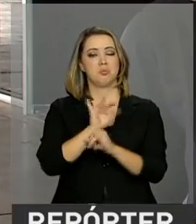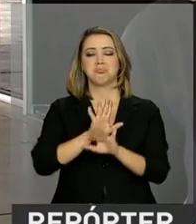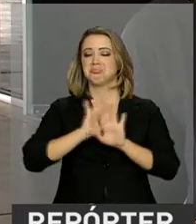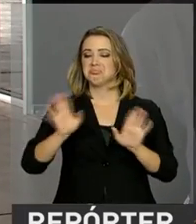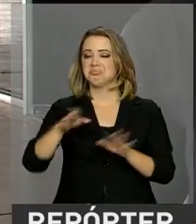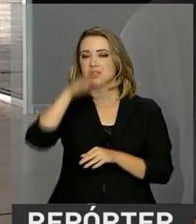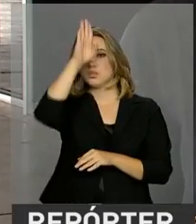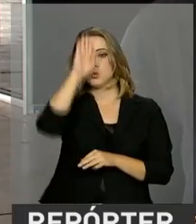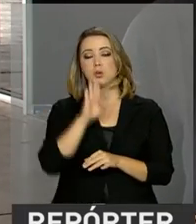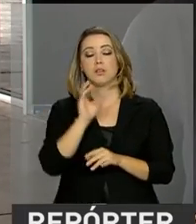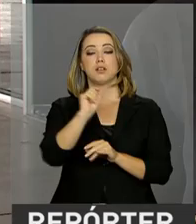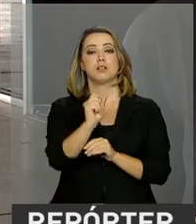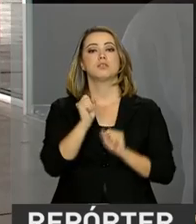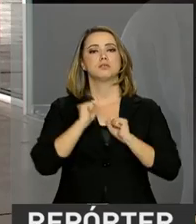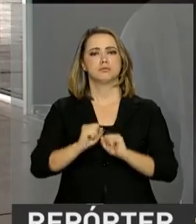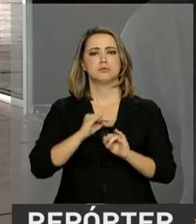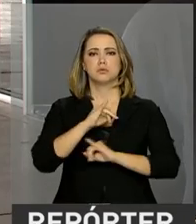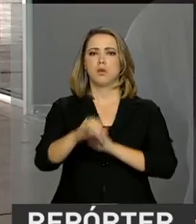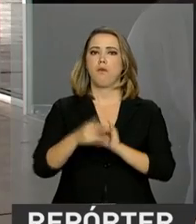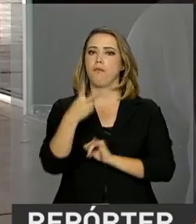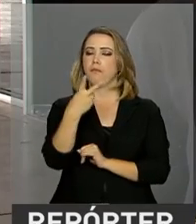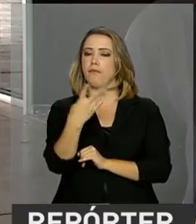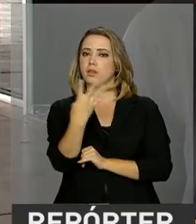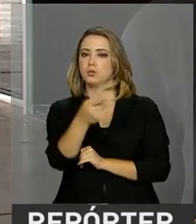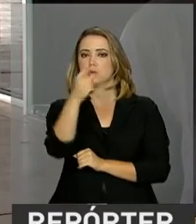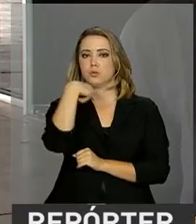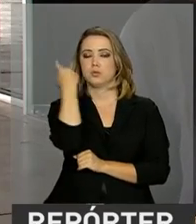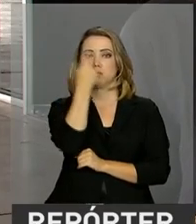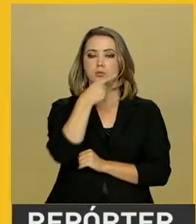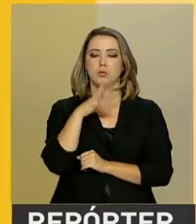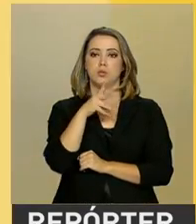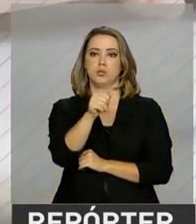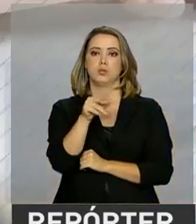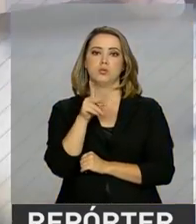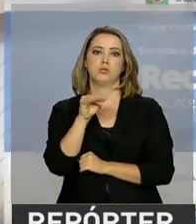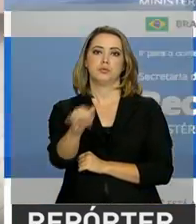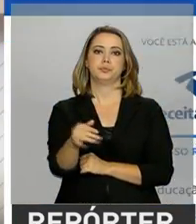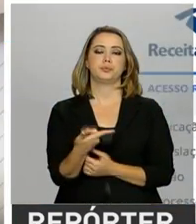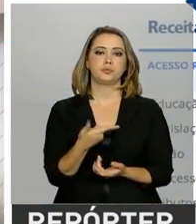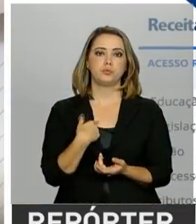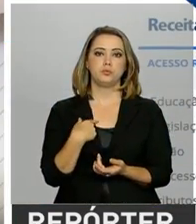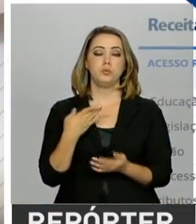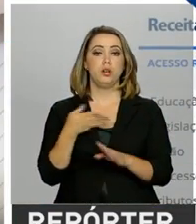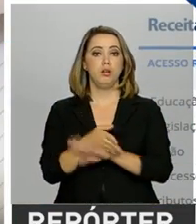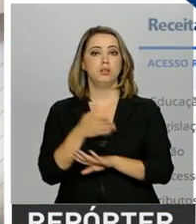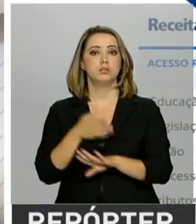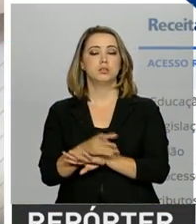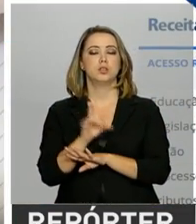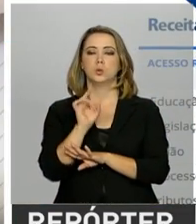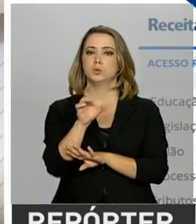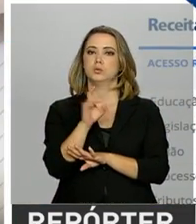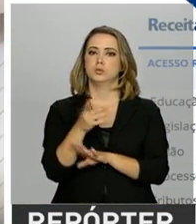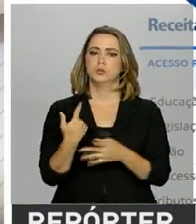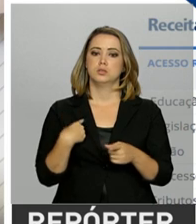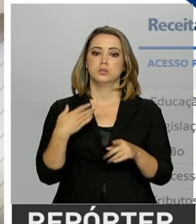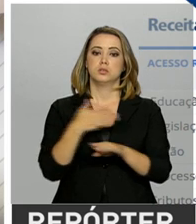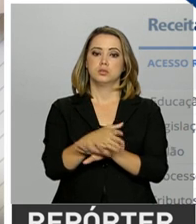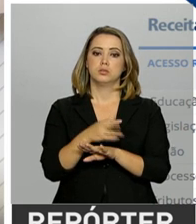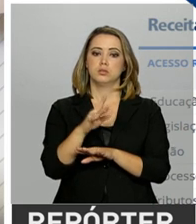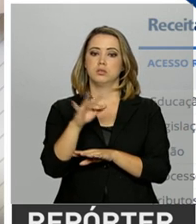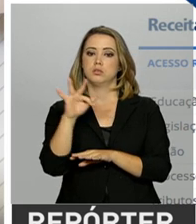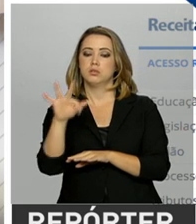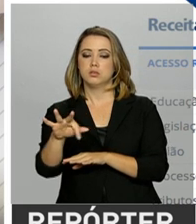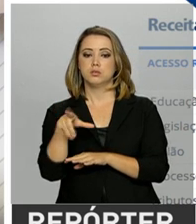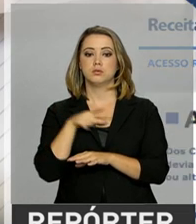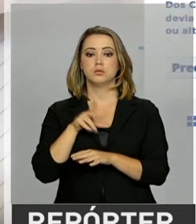gratuito estará disponível 24 horas por dia para acessar o serviço basta entrar na página da Receita